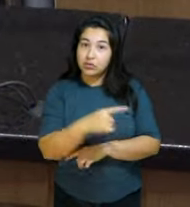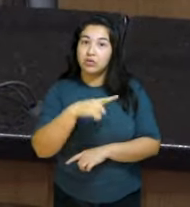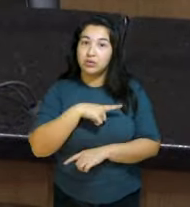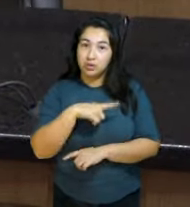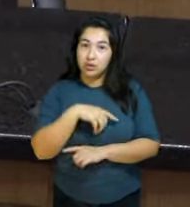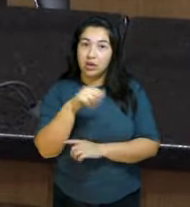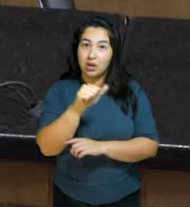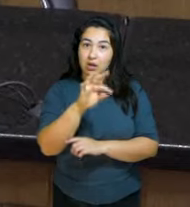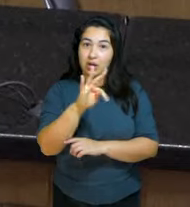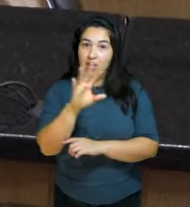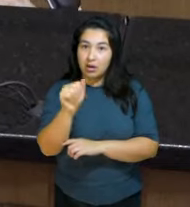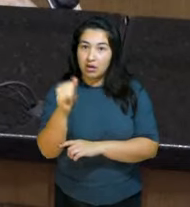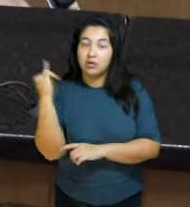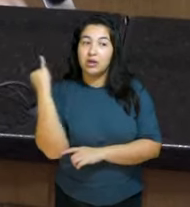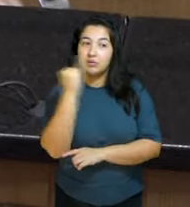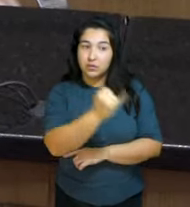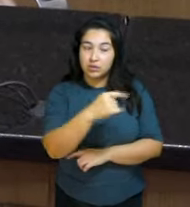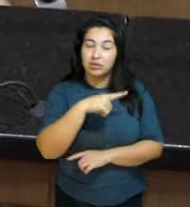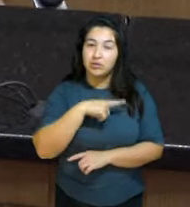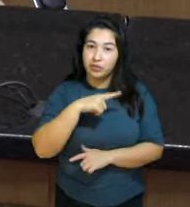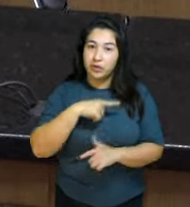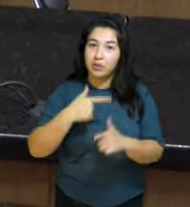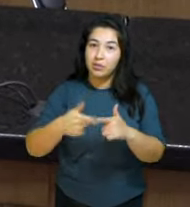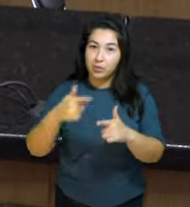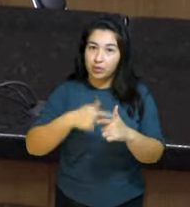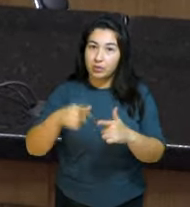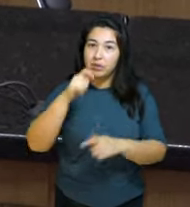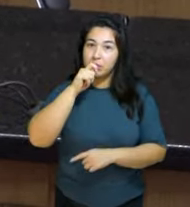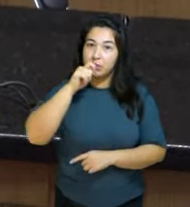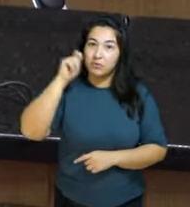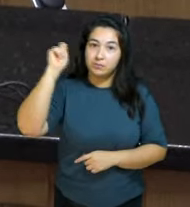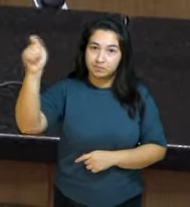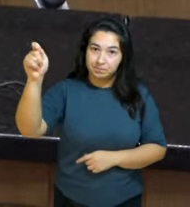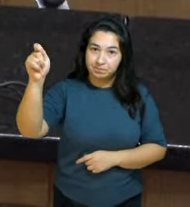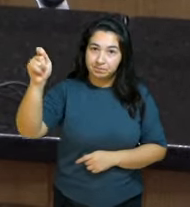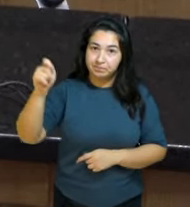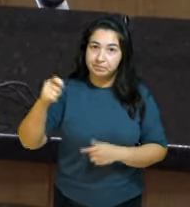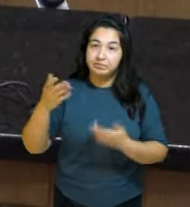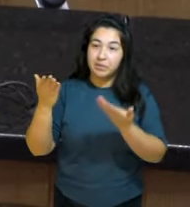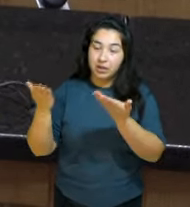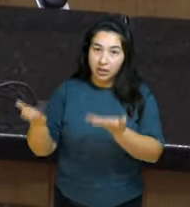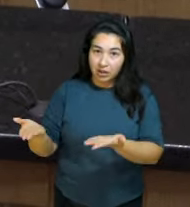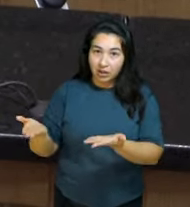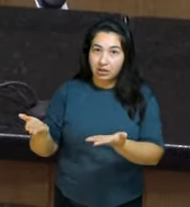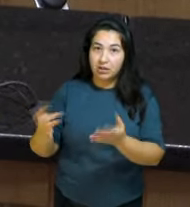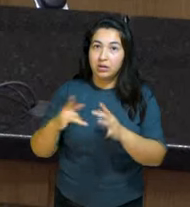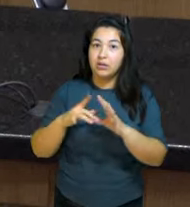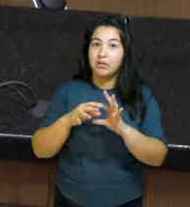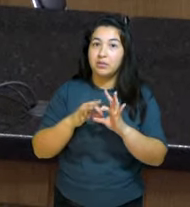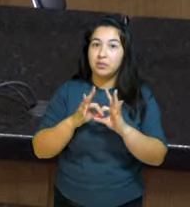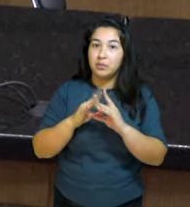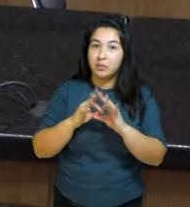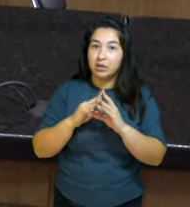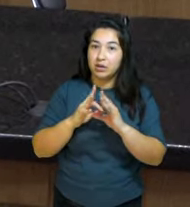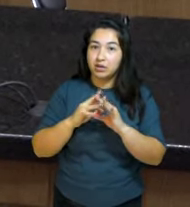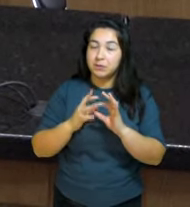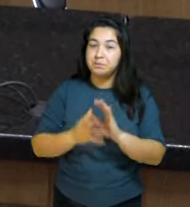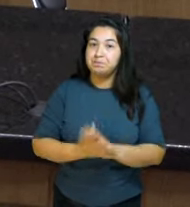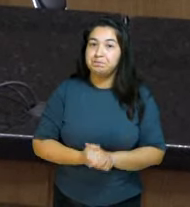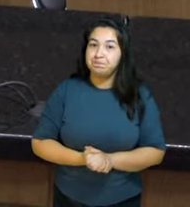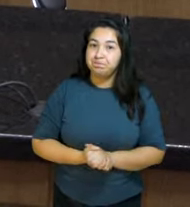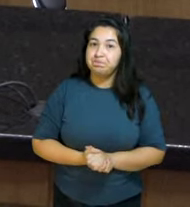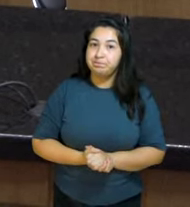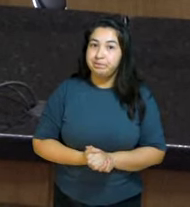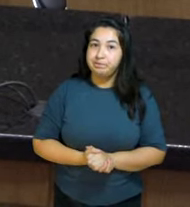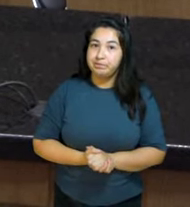que teria problema de arbitragem no Parajask. Então, como os que me antecederam, eu